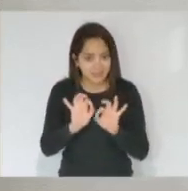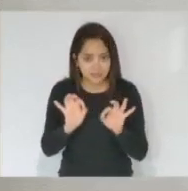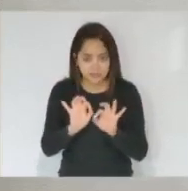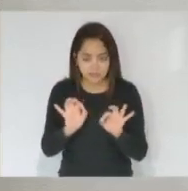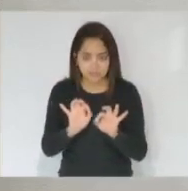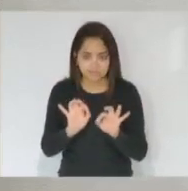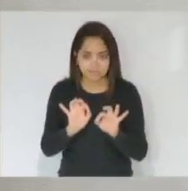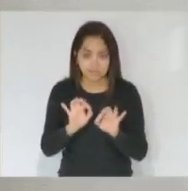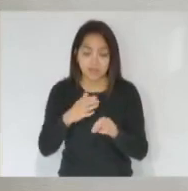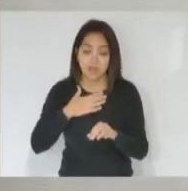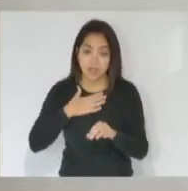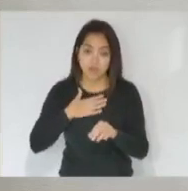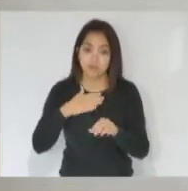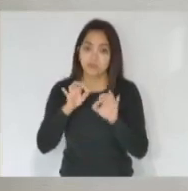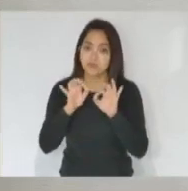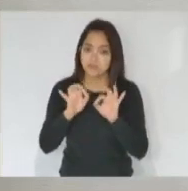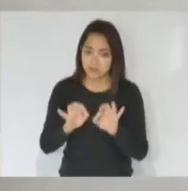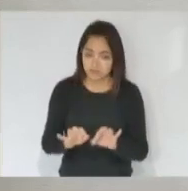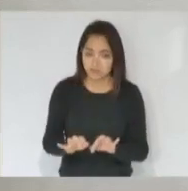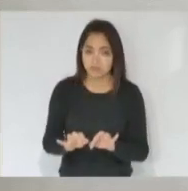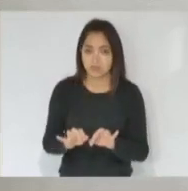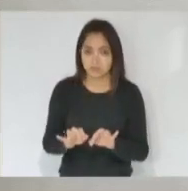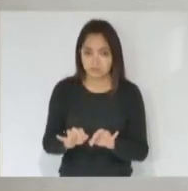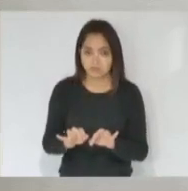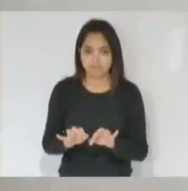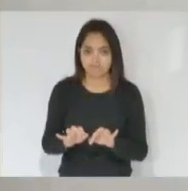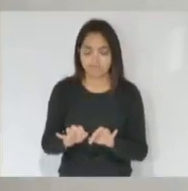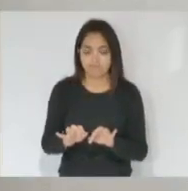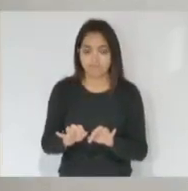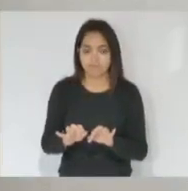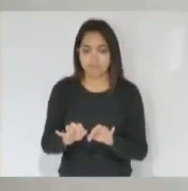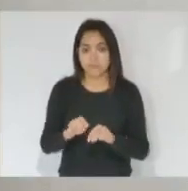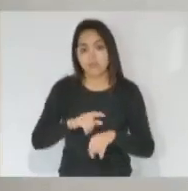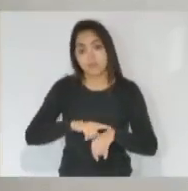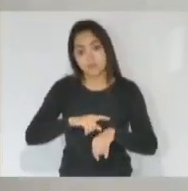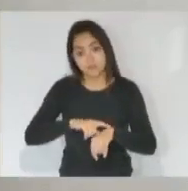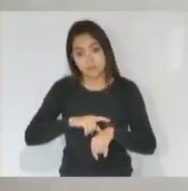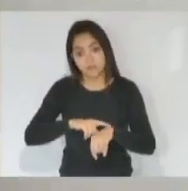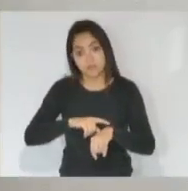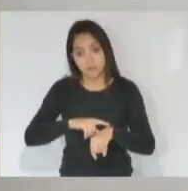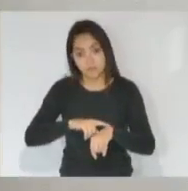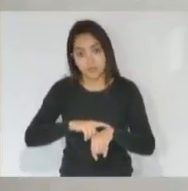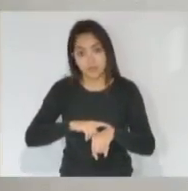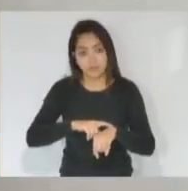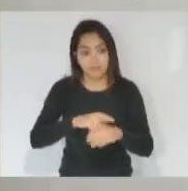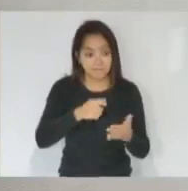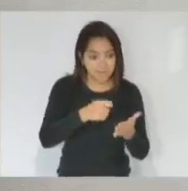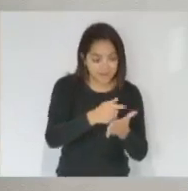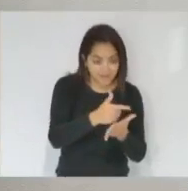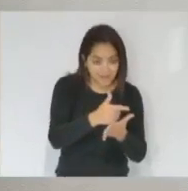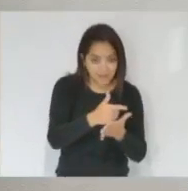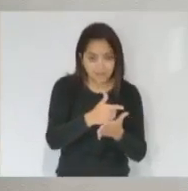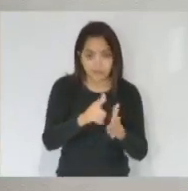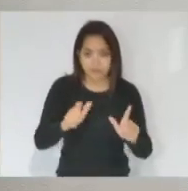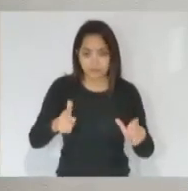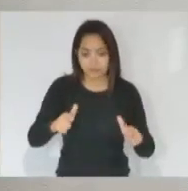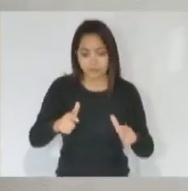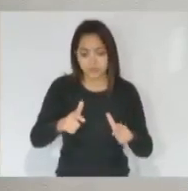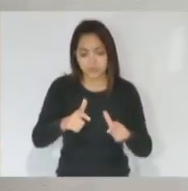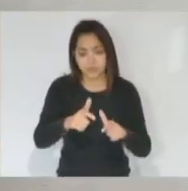dúvida nenhuma, num primeiro momento, alguns poucos pagarão a conta. Talvez as